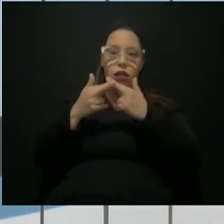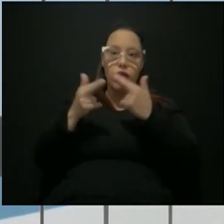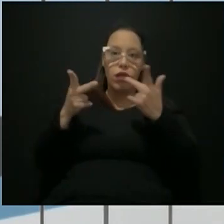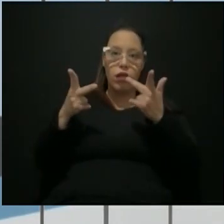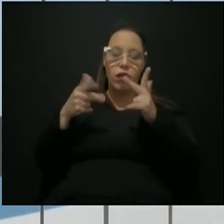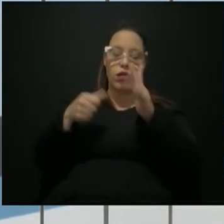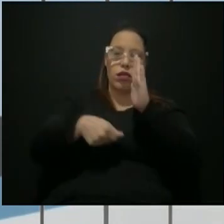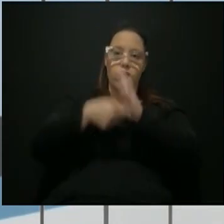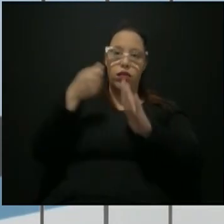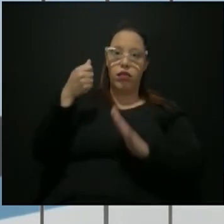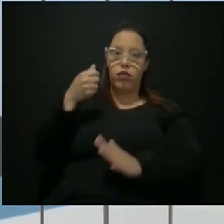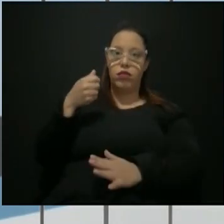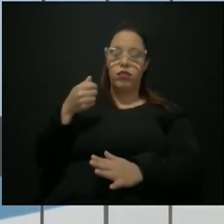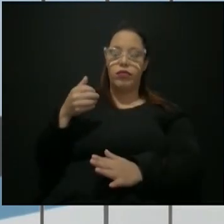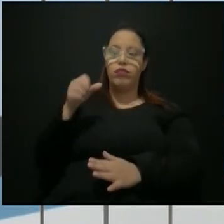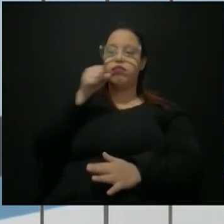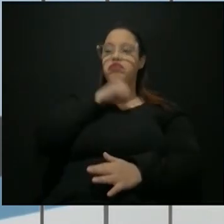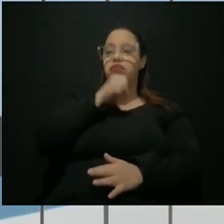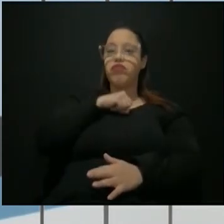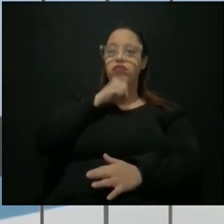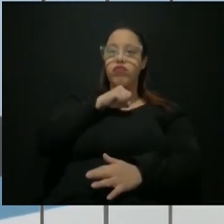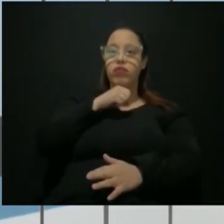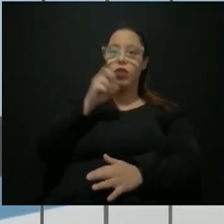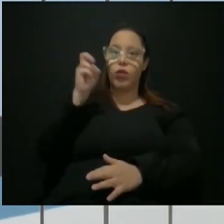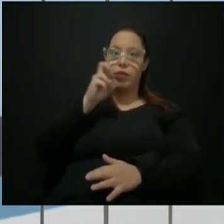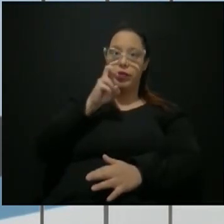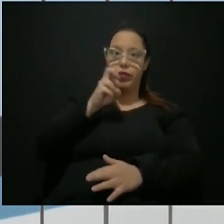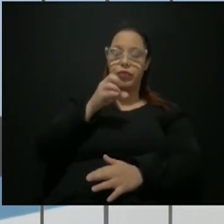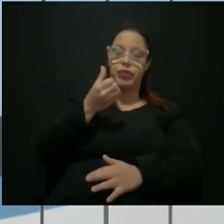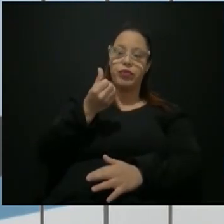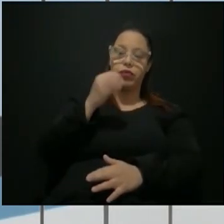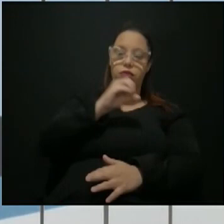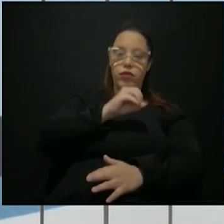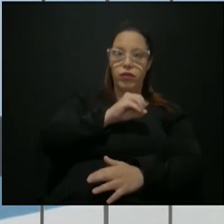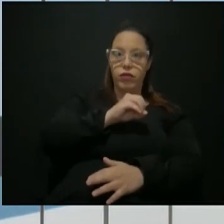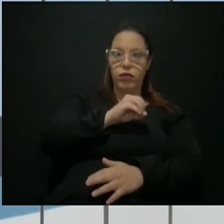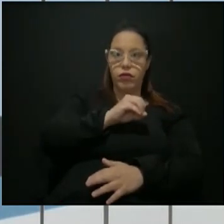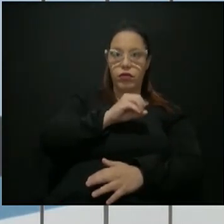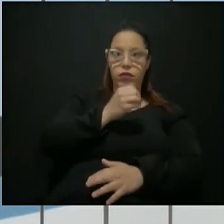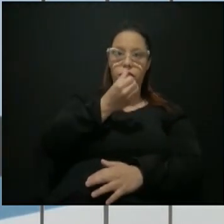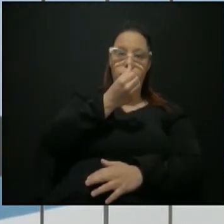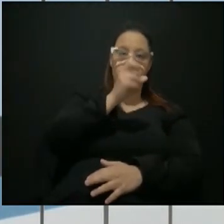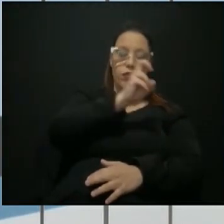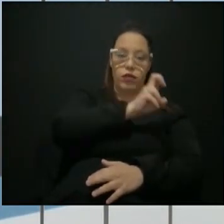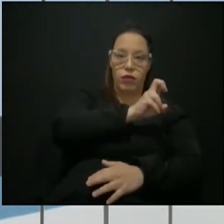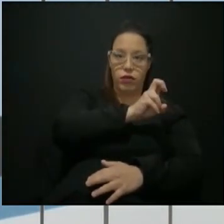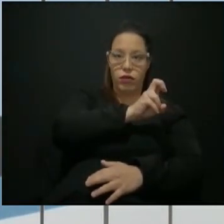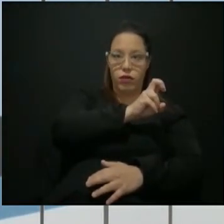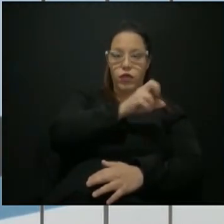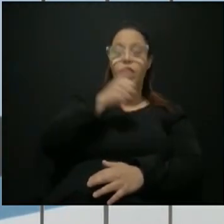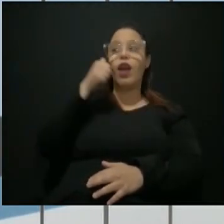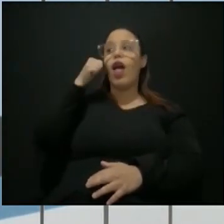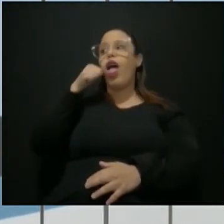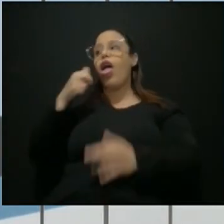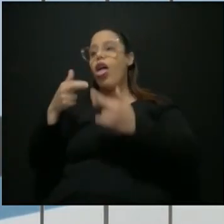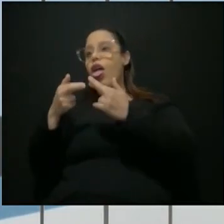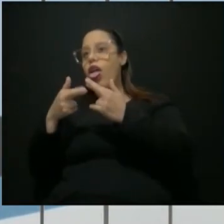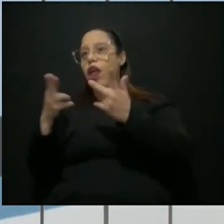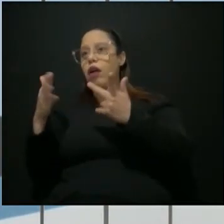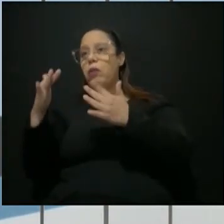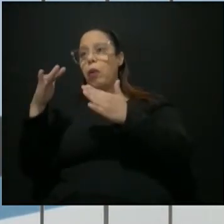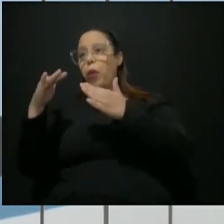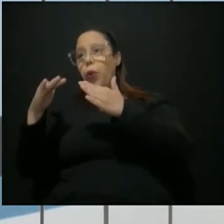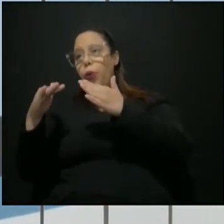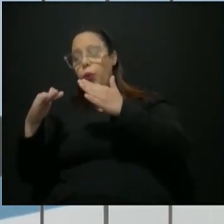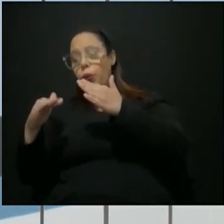processo de envelhecimento. 55, 60, 65. As mulheres têm uma diferença menor. Mesmo com a